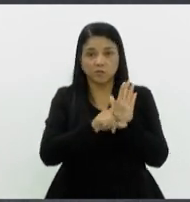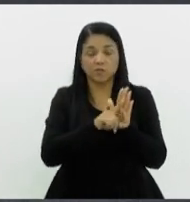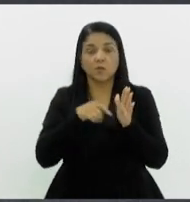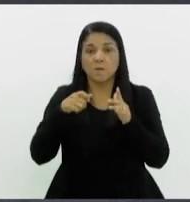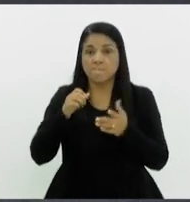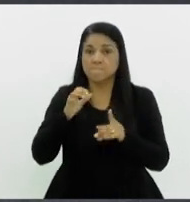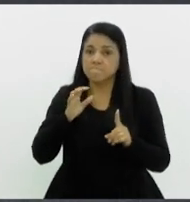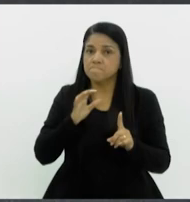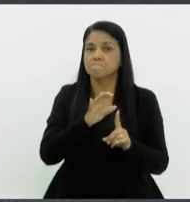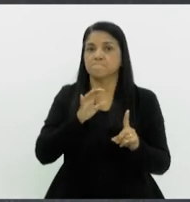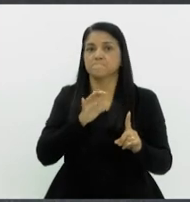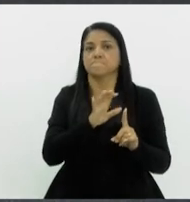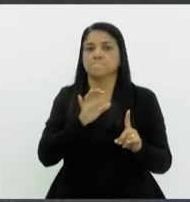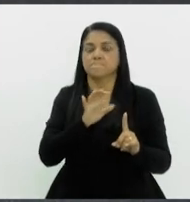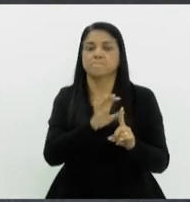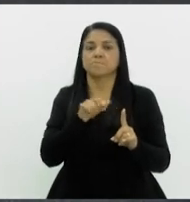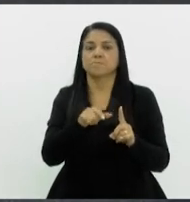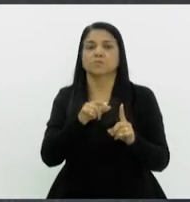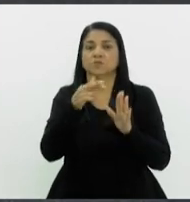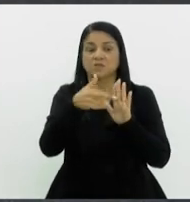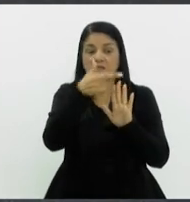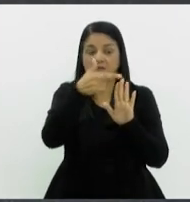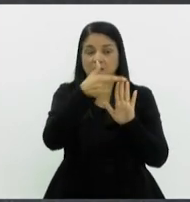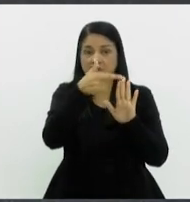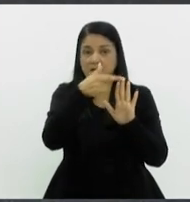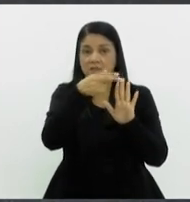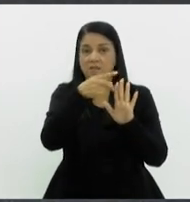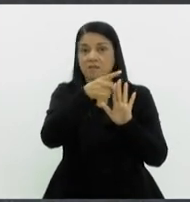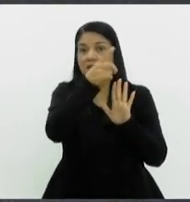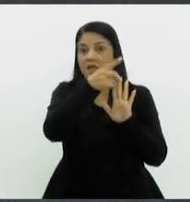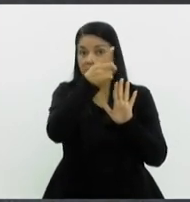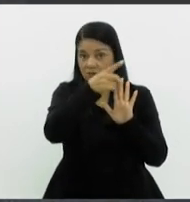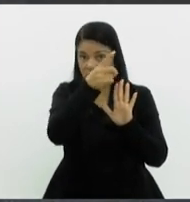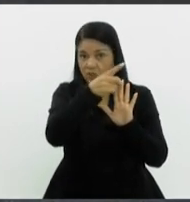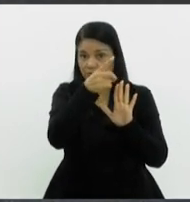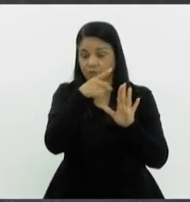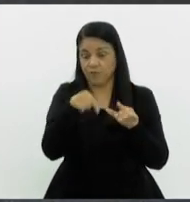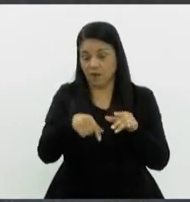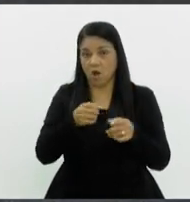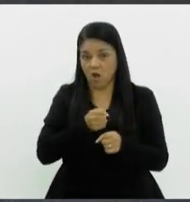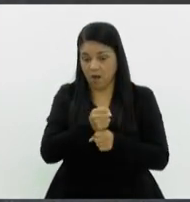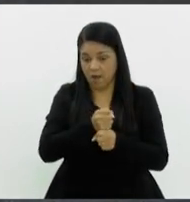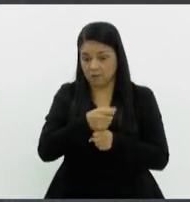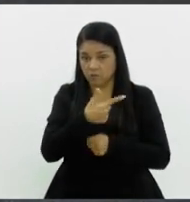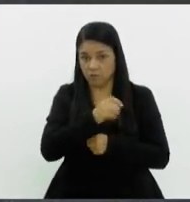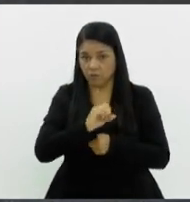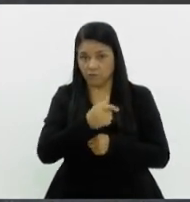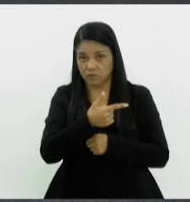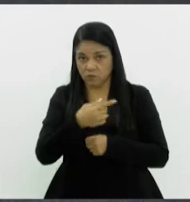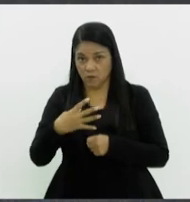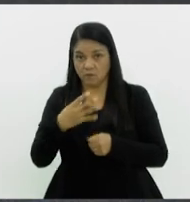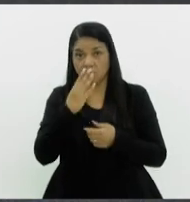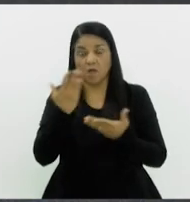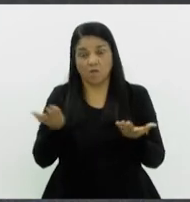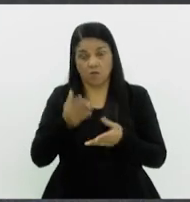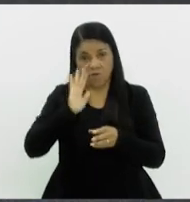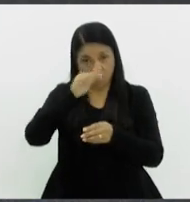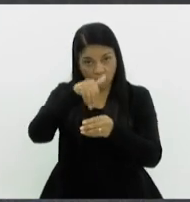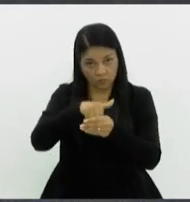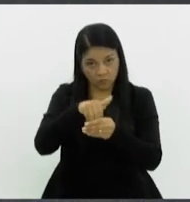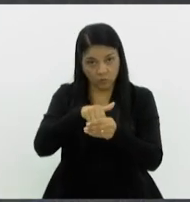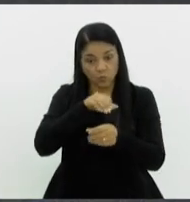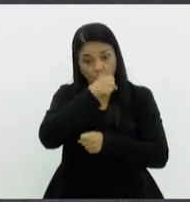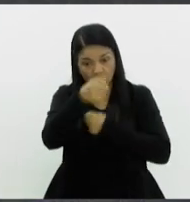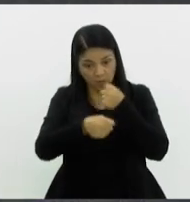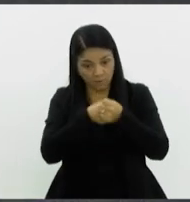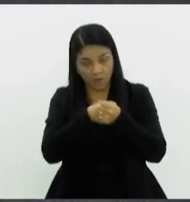decreto nessa mesma base, Tia Ju, para este ano, para que esses mesmos princípios que a gente está votando a partir do ano que